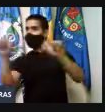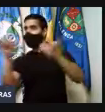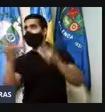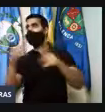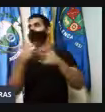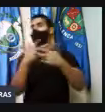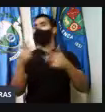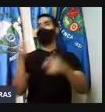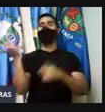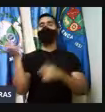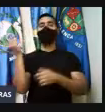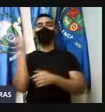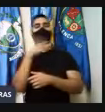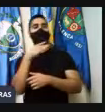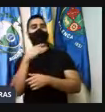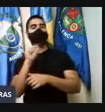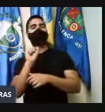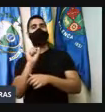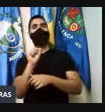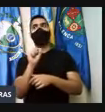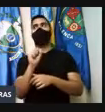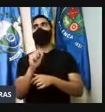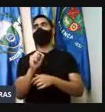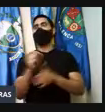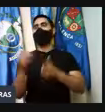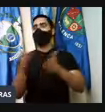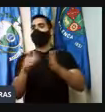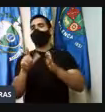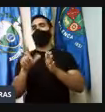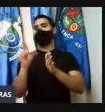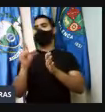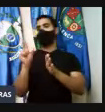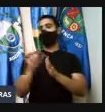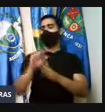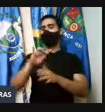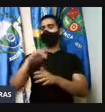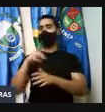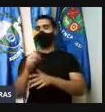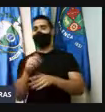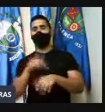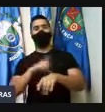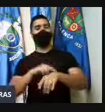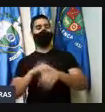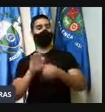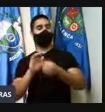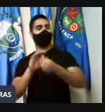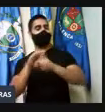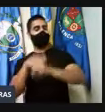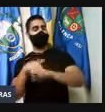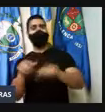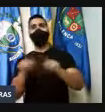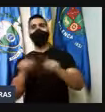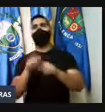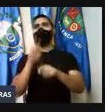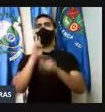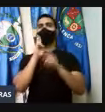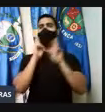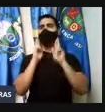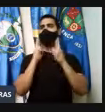de novamente a flexibilização, de redução do comércio, redução de horário noturno, de casa noturna, de